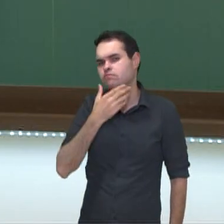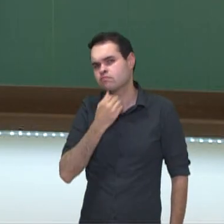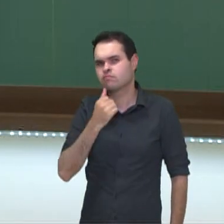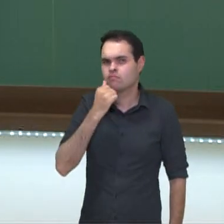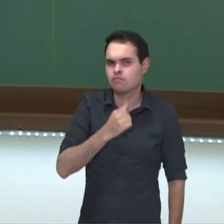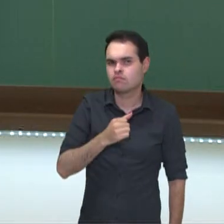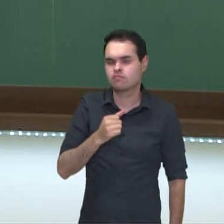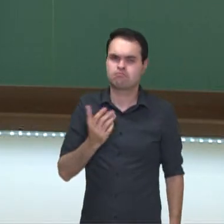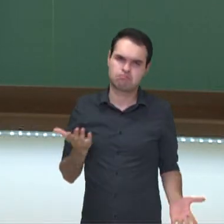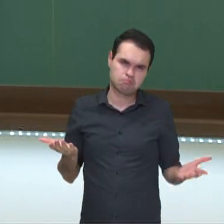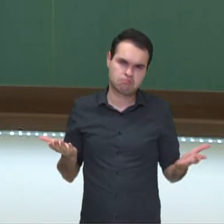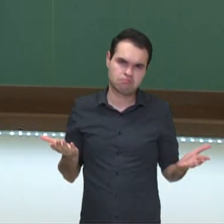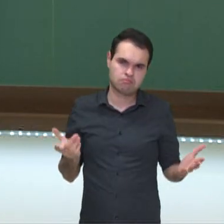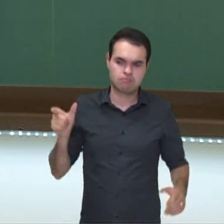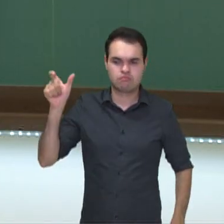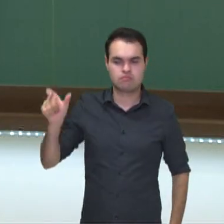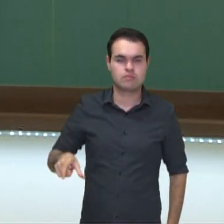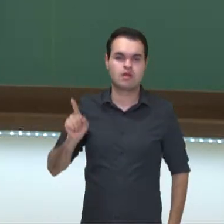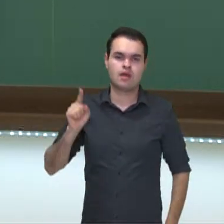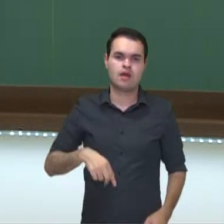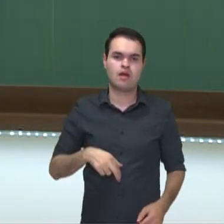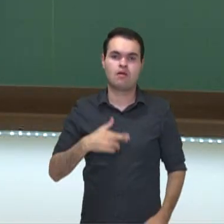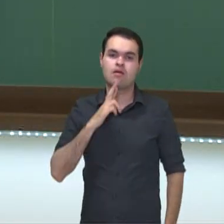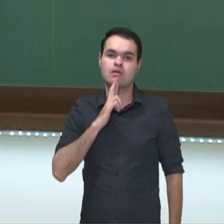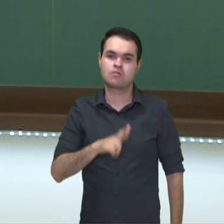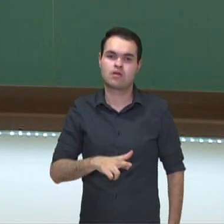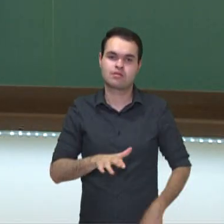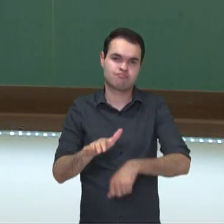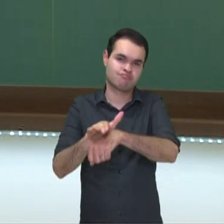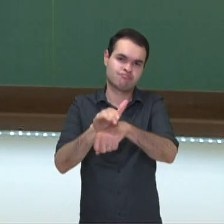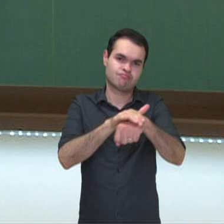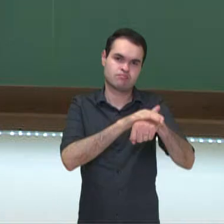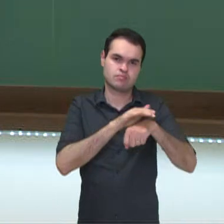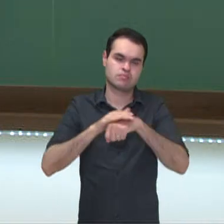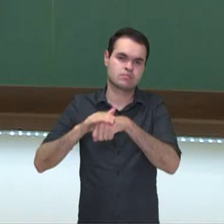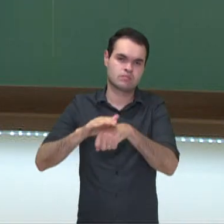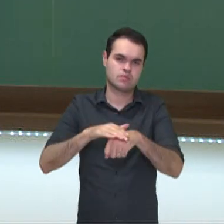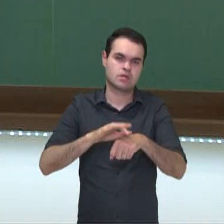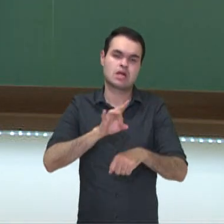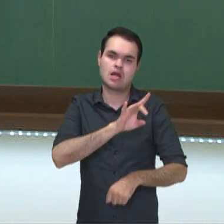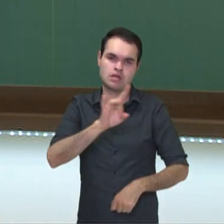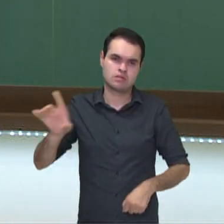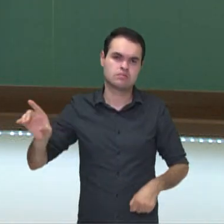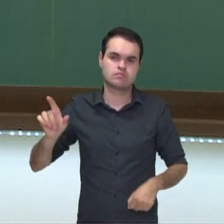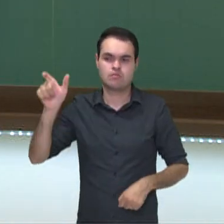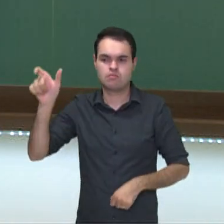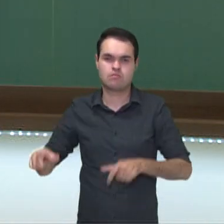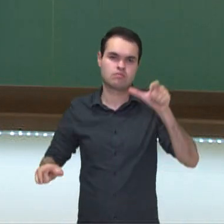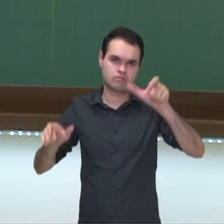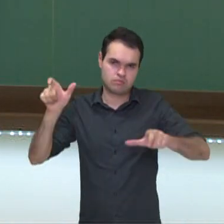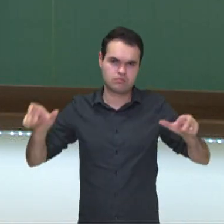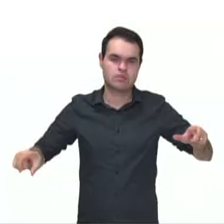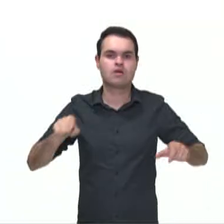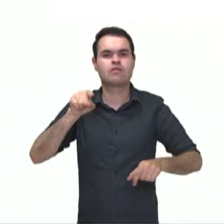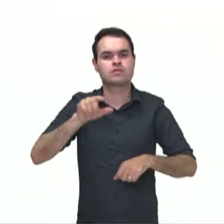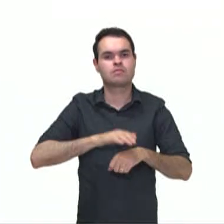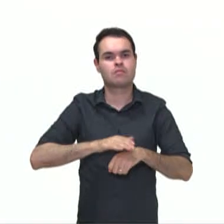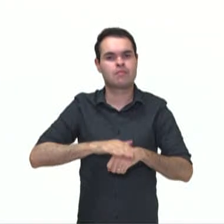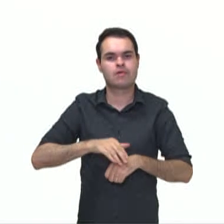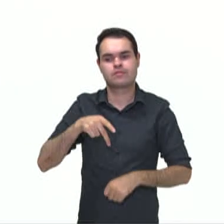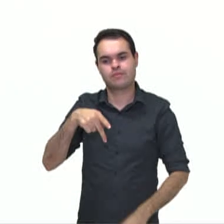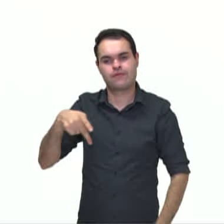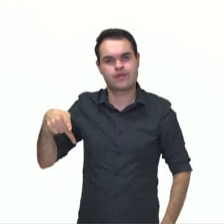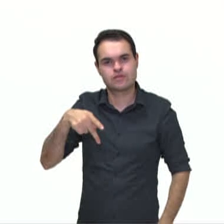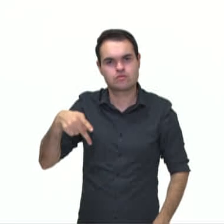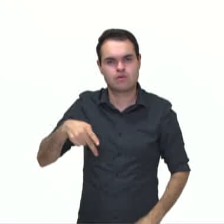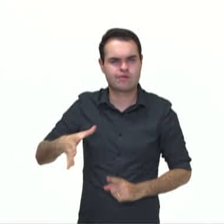essa questão ela tem uma resposta pessoal, cada um de vocês vai citar uma pessoa, mas você pode citar